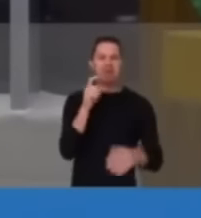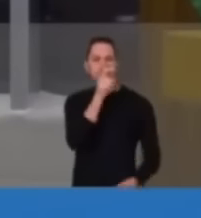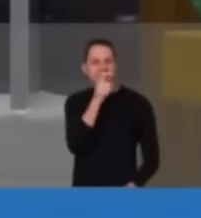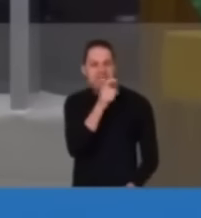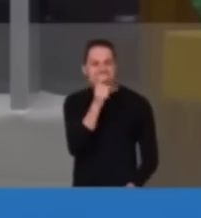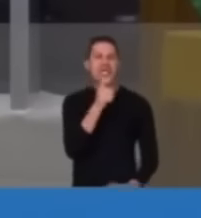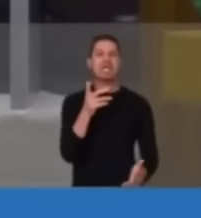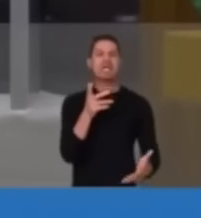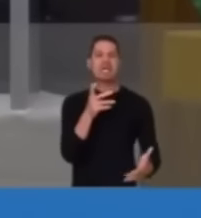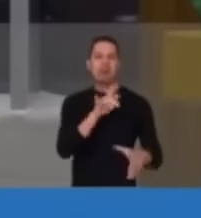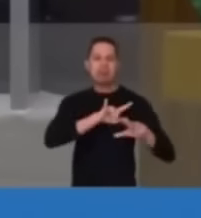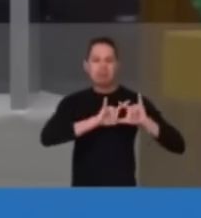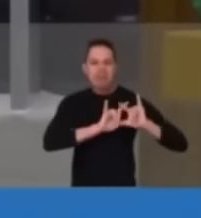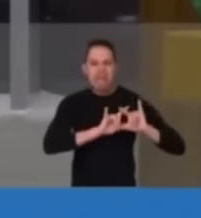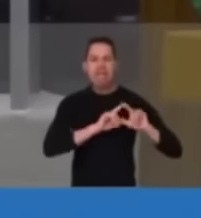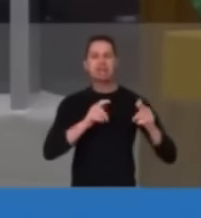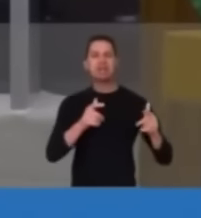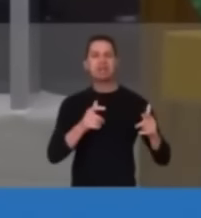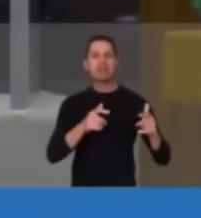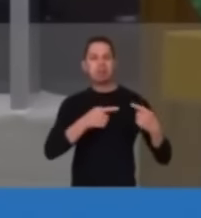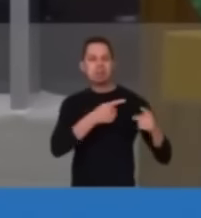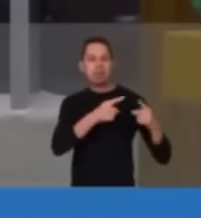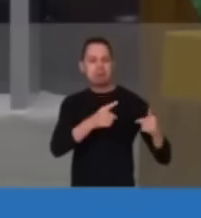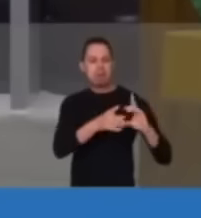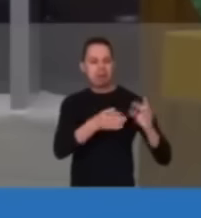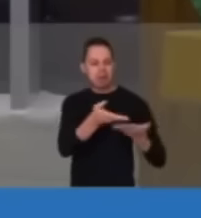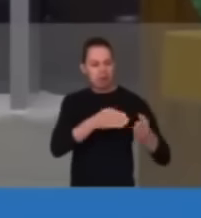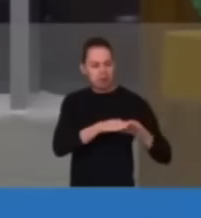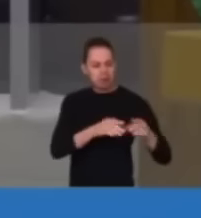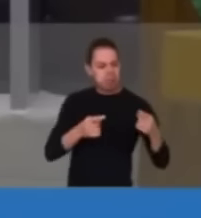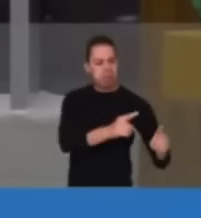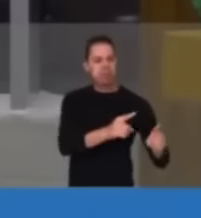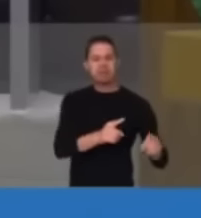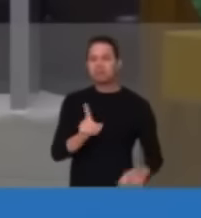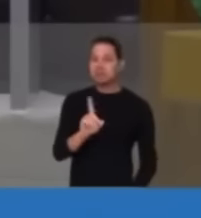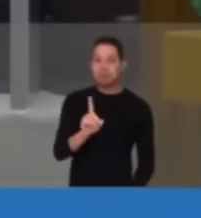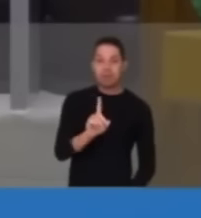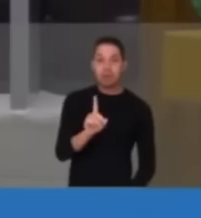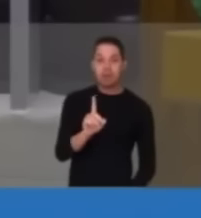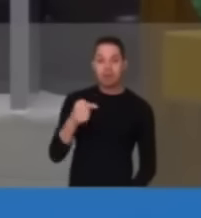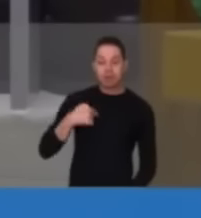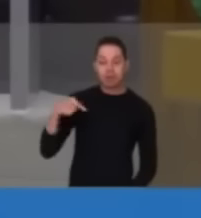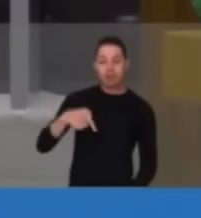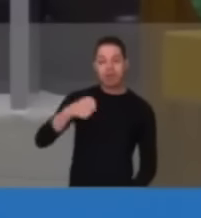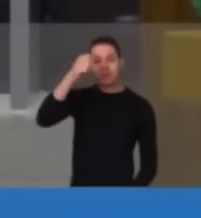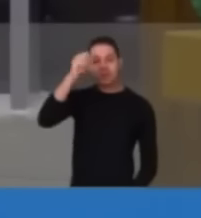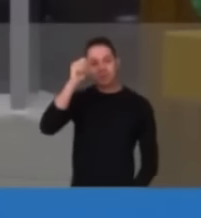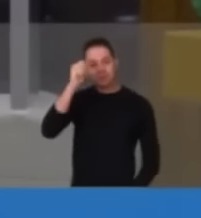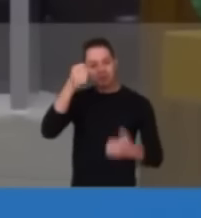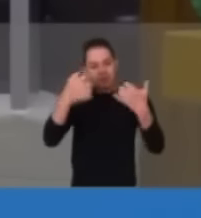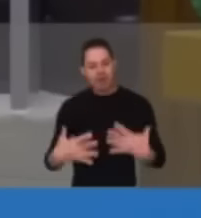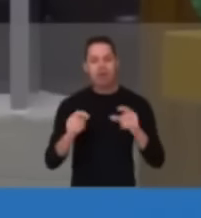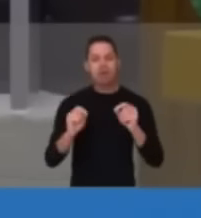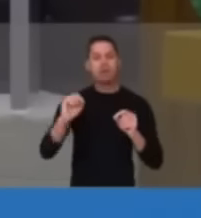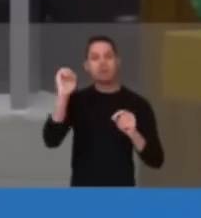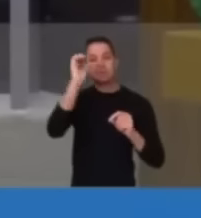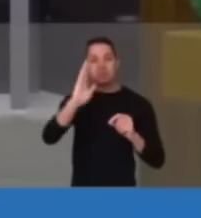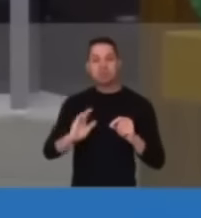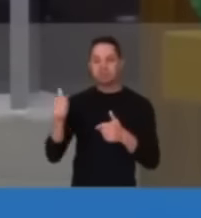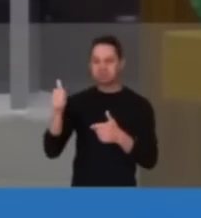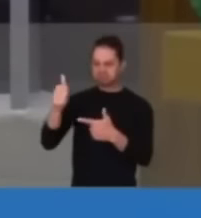não é o Brasil da milícia não é o Brasil da agressão à democracia meu querido Senador Paulo pa nós queremos falar de um Brasil que tá dando